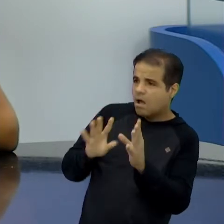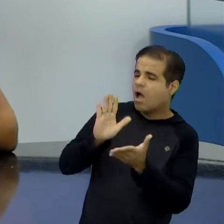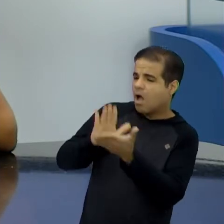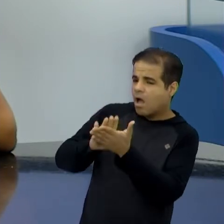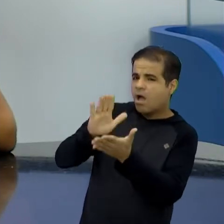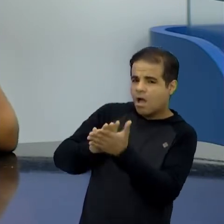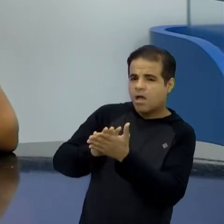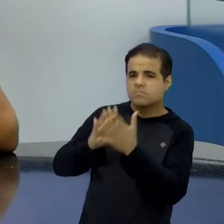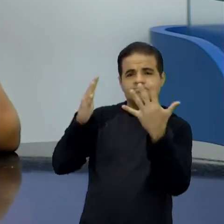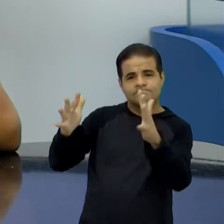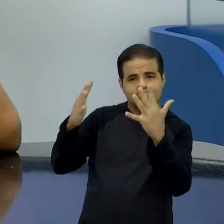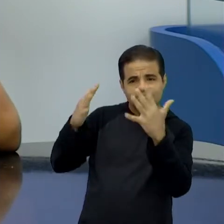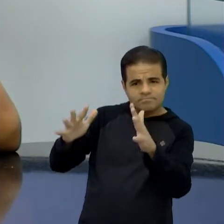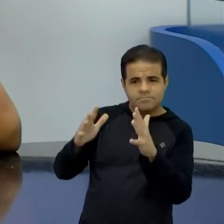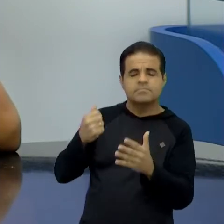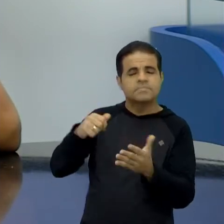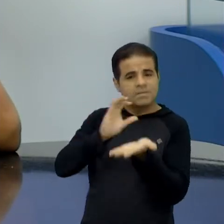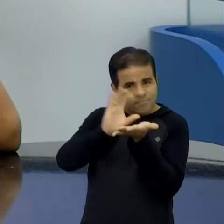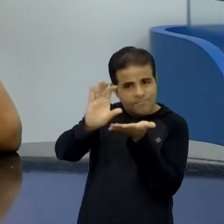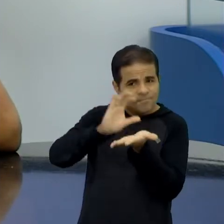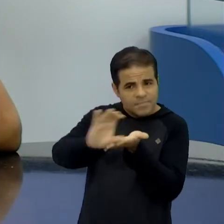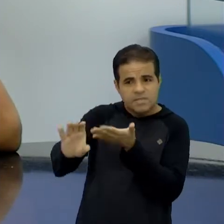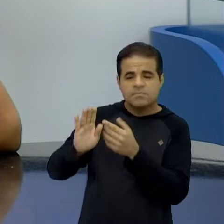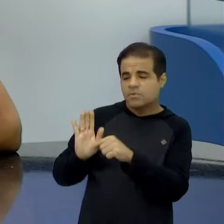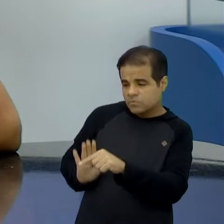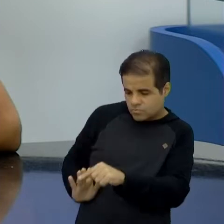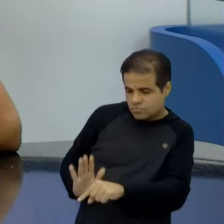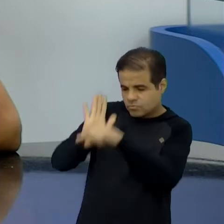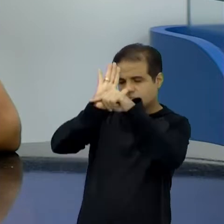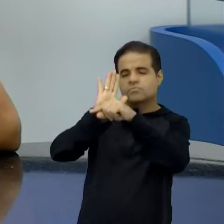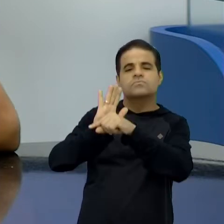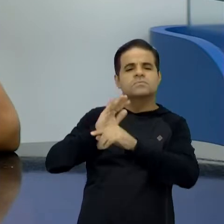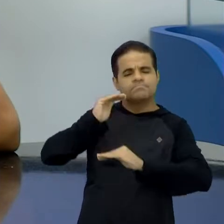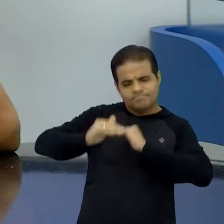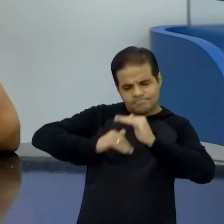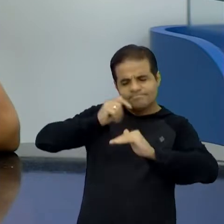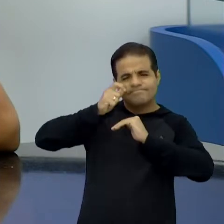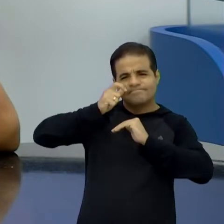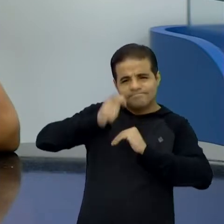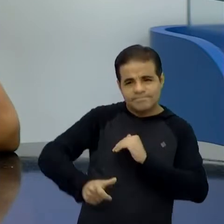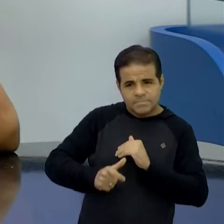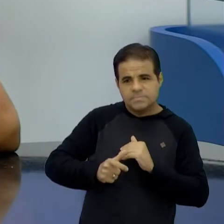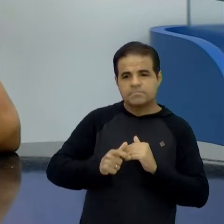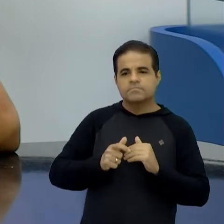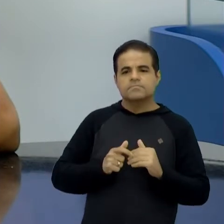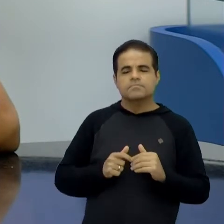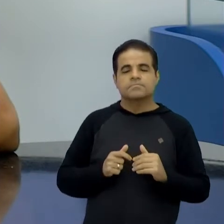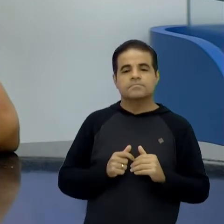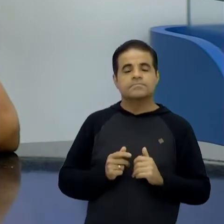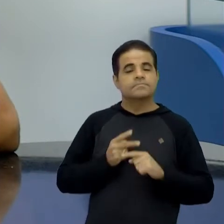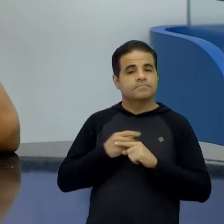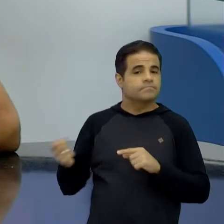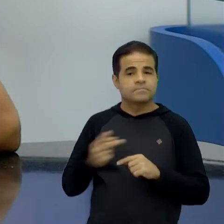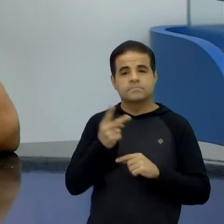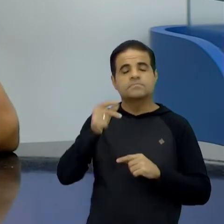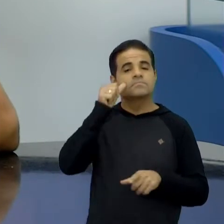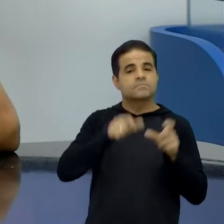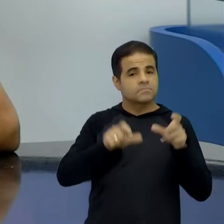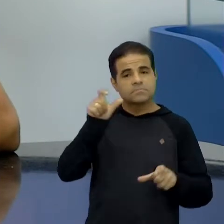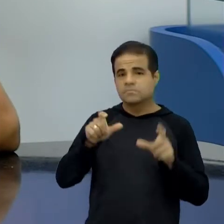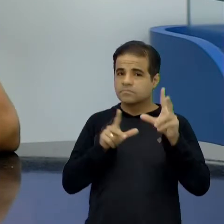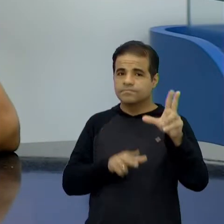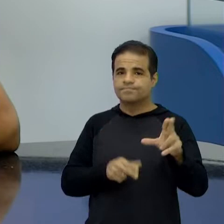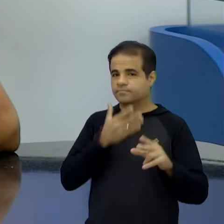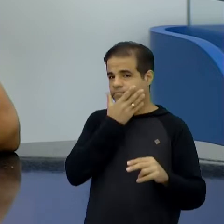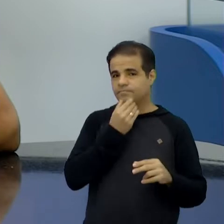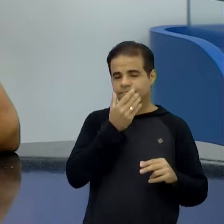mulheres são muito capazes, mas precisa de investimento. Precisa que as grandes marcas também tenham interesse de valorizar as mulheres, assim como valorizam os